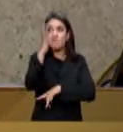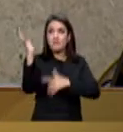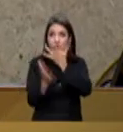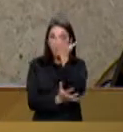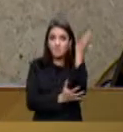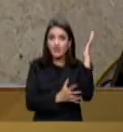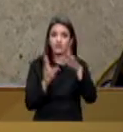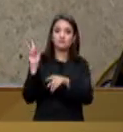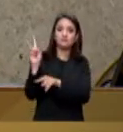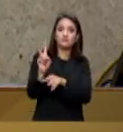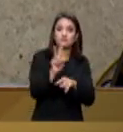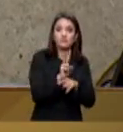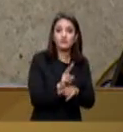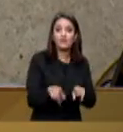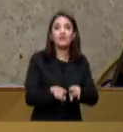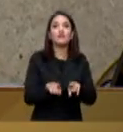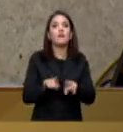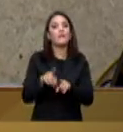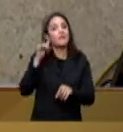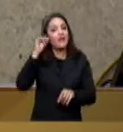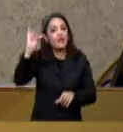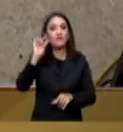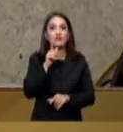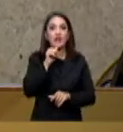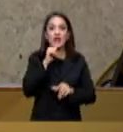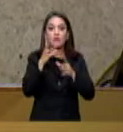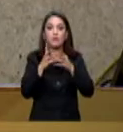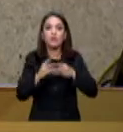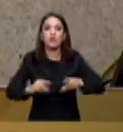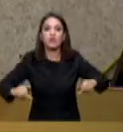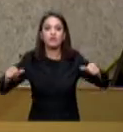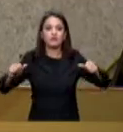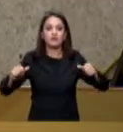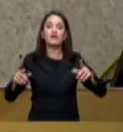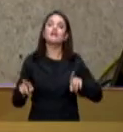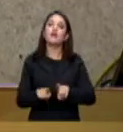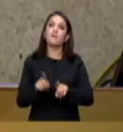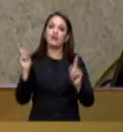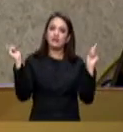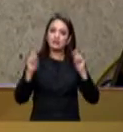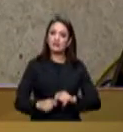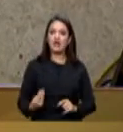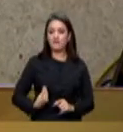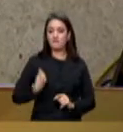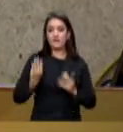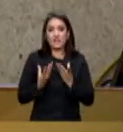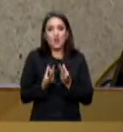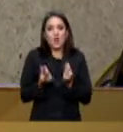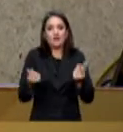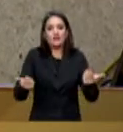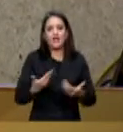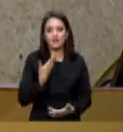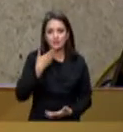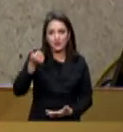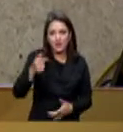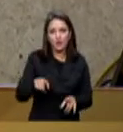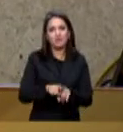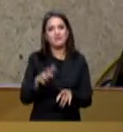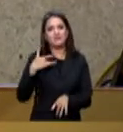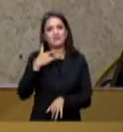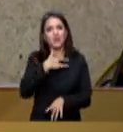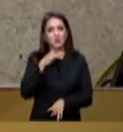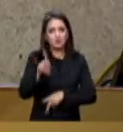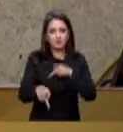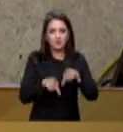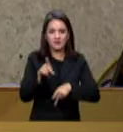de perdas de água, além de proporcionar mais qualidade de vida e saúde à população